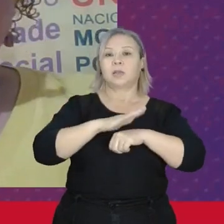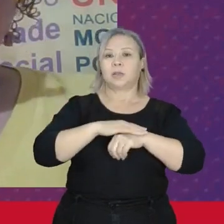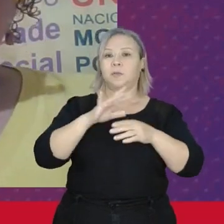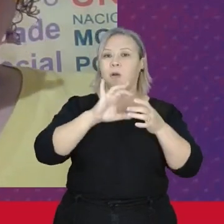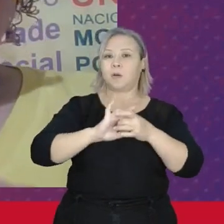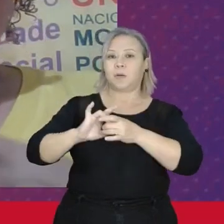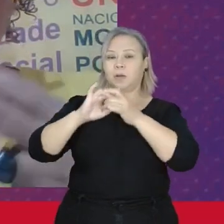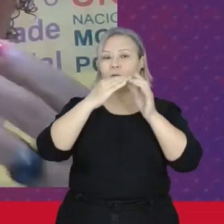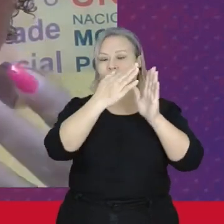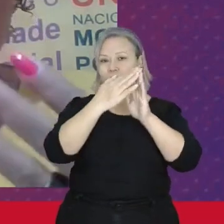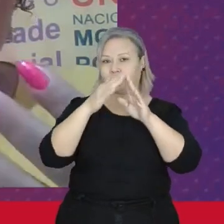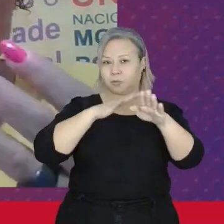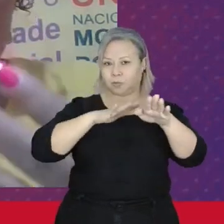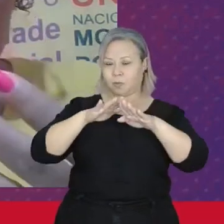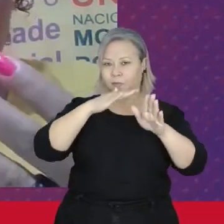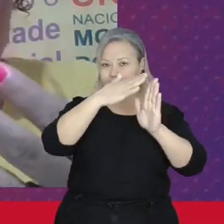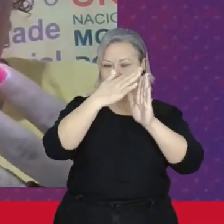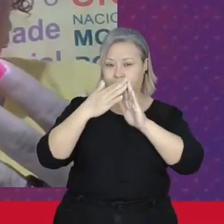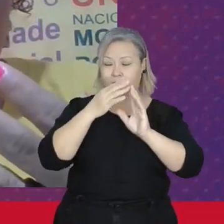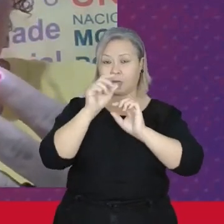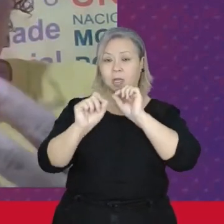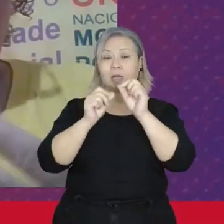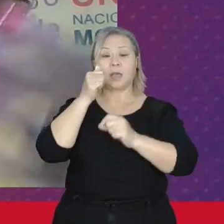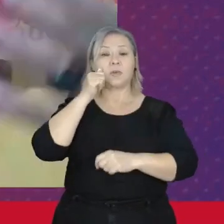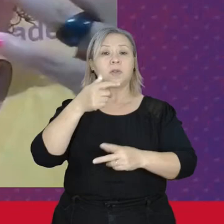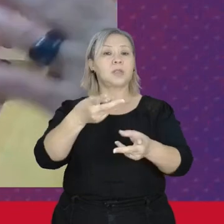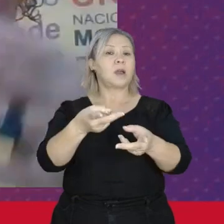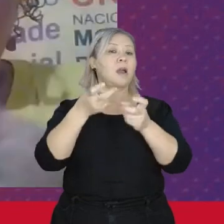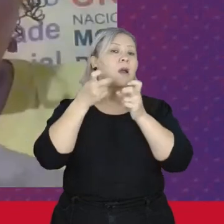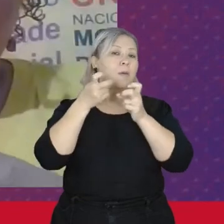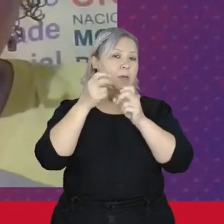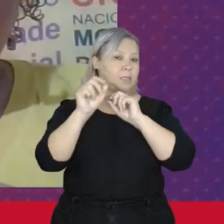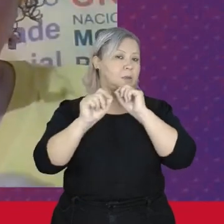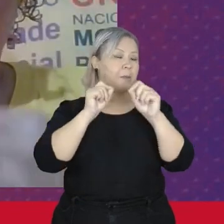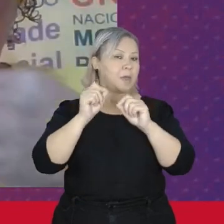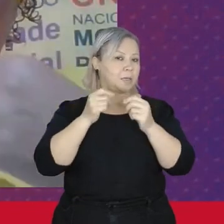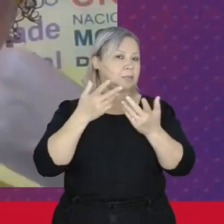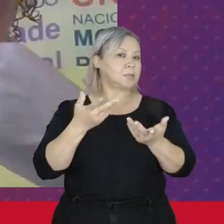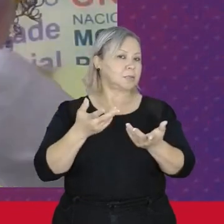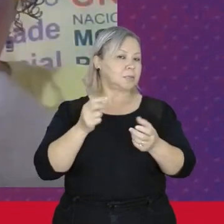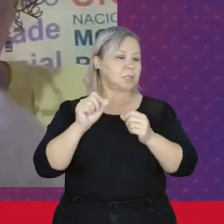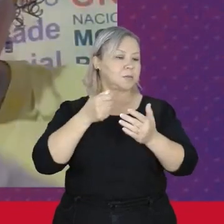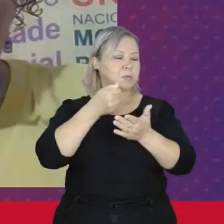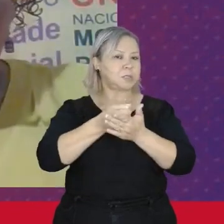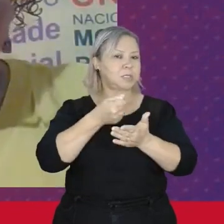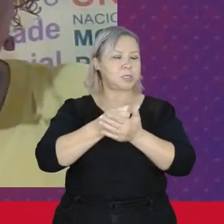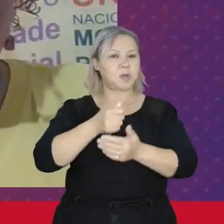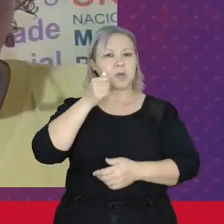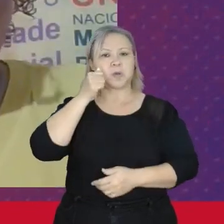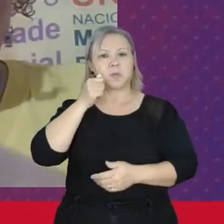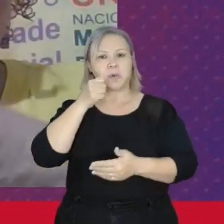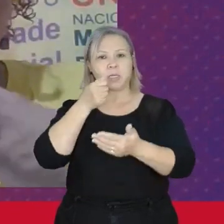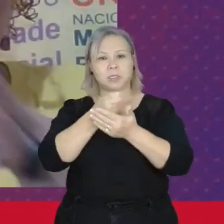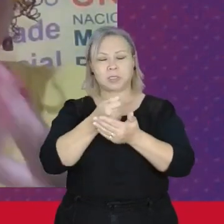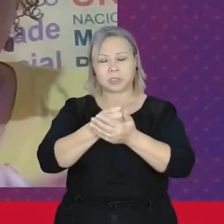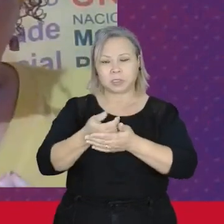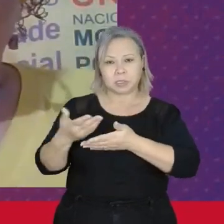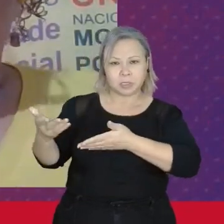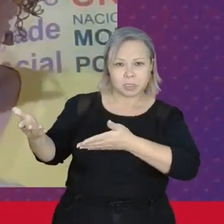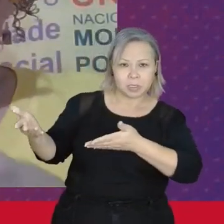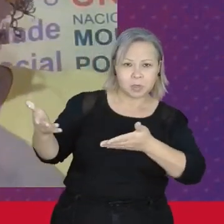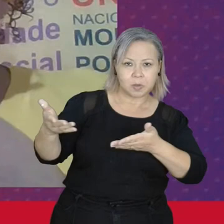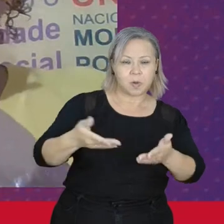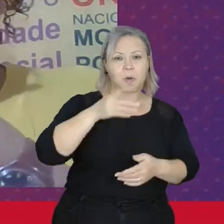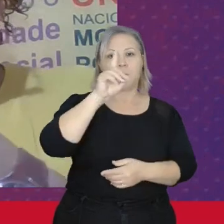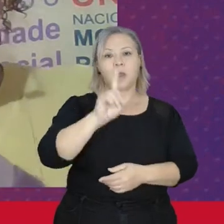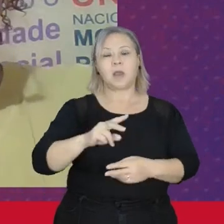Movimentos de Moradia, até para que as mulheres percebessem que as mulheres que lutam, que as mulheres que vêm lutando pelos